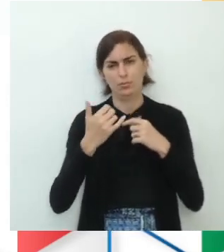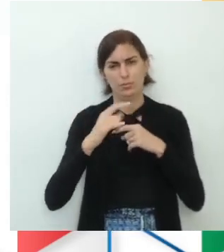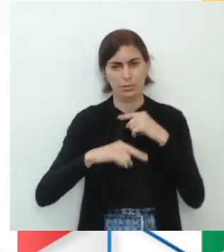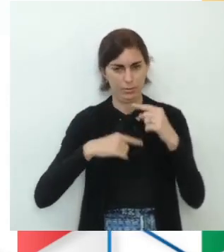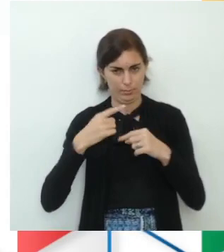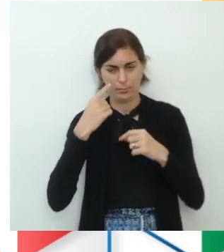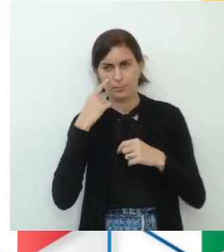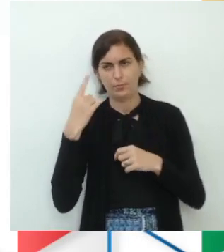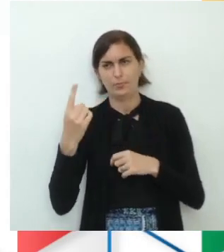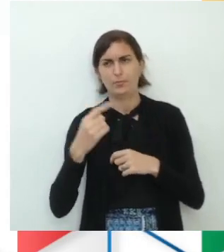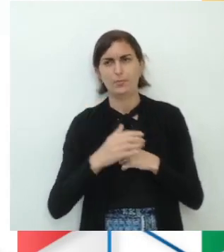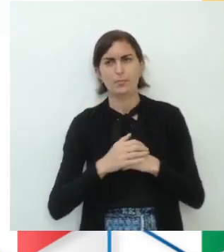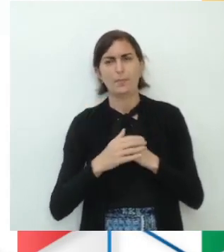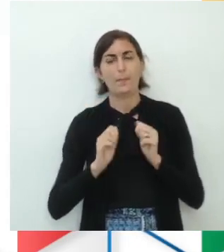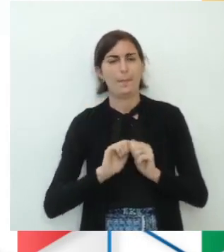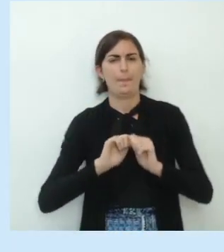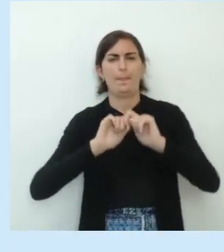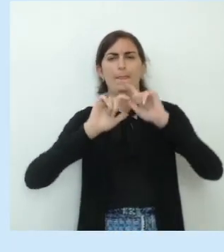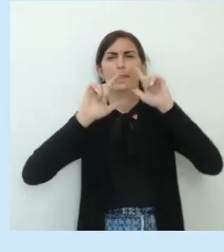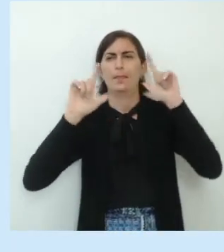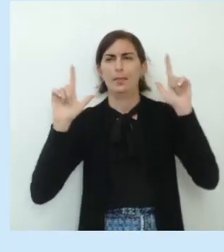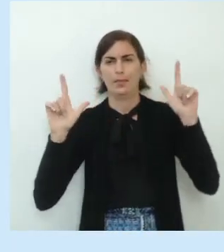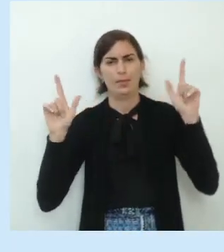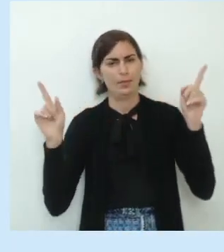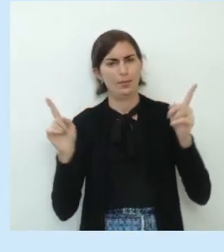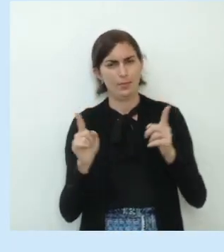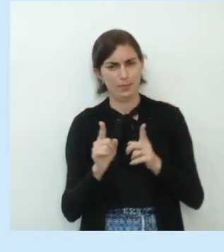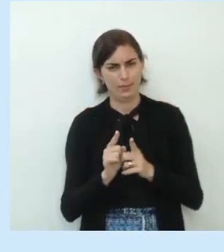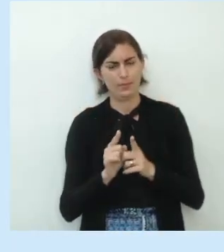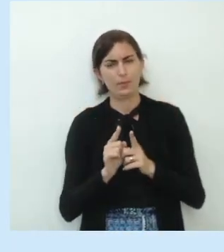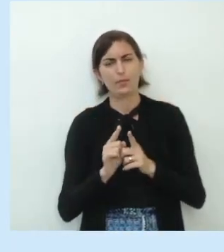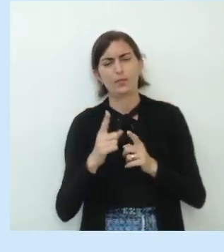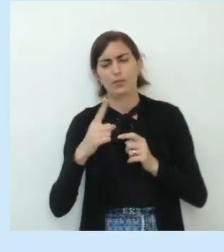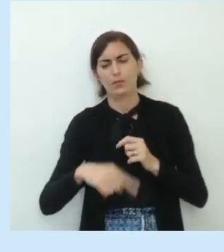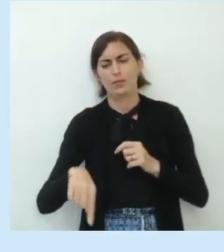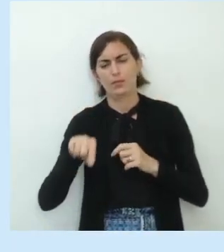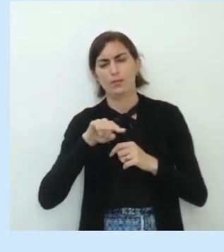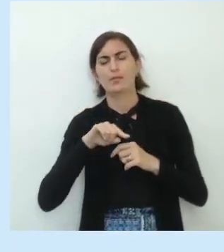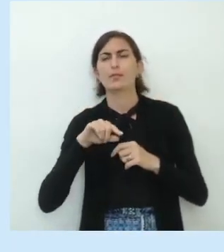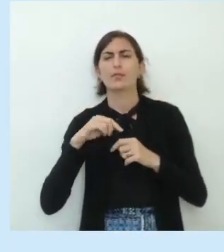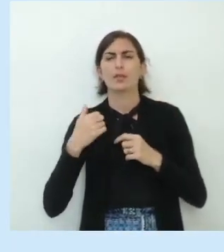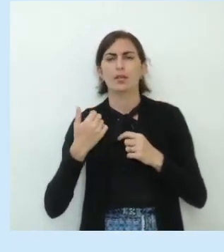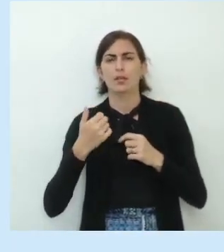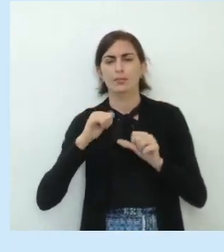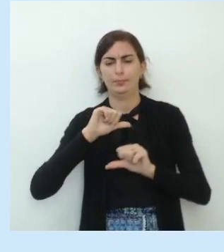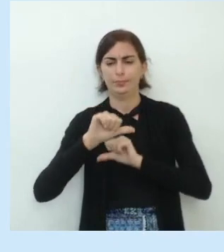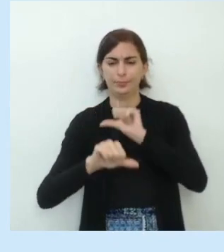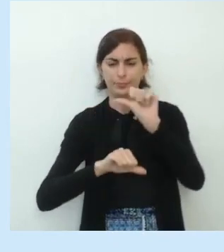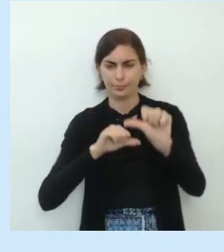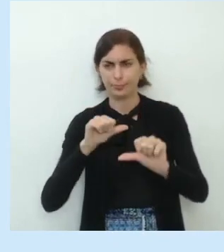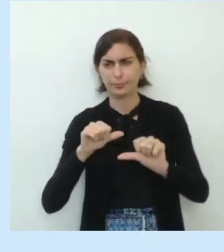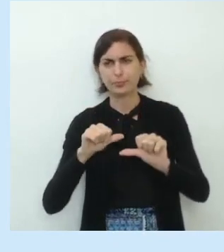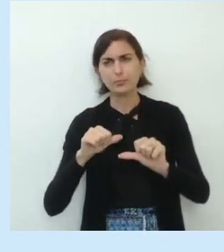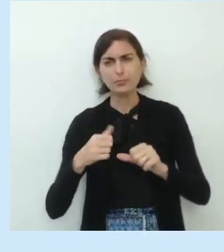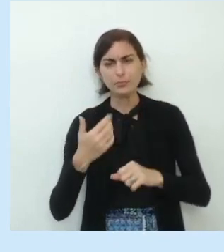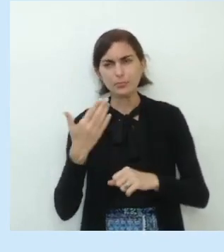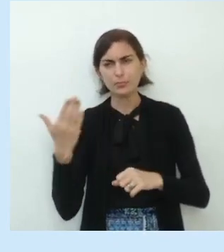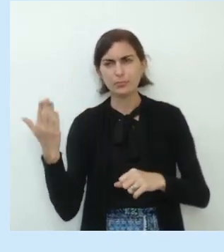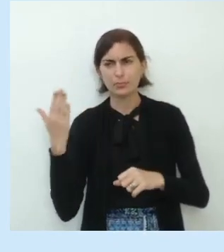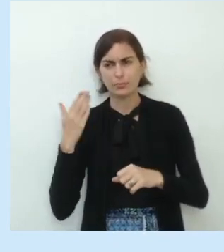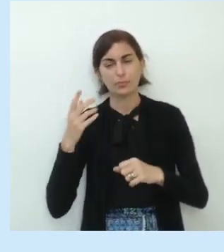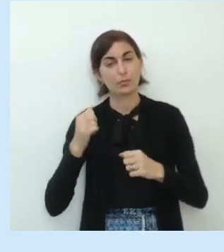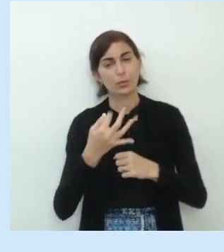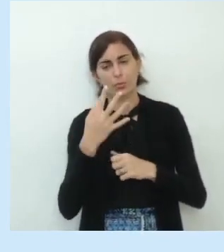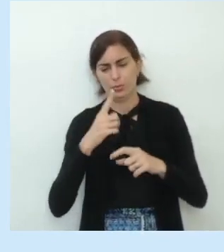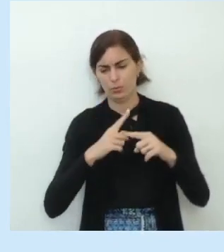na sequência. Ampliando ou reduzindo polígonos, nós vamos trabalhar com transformações. Vem comigo, ó. Quando a